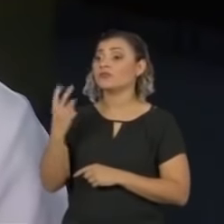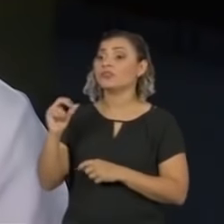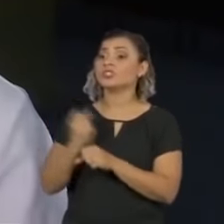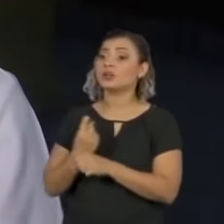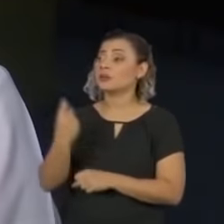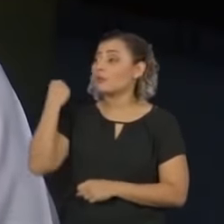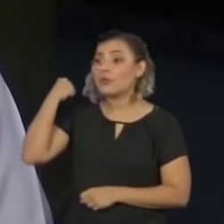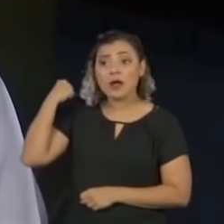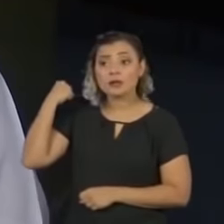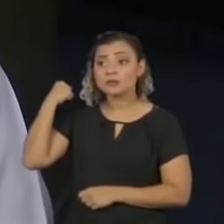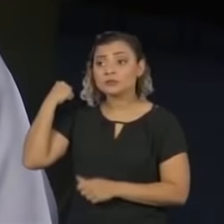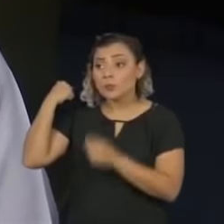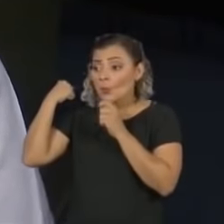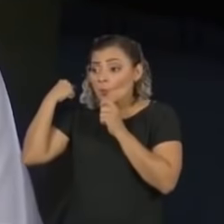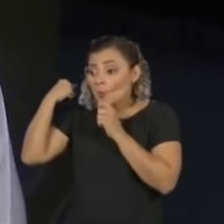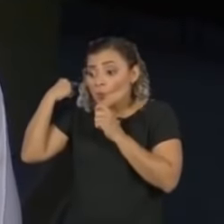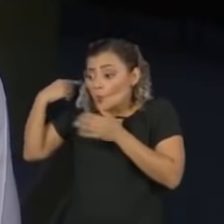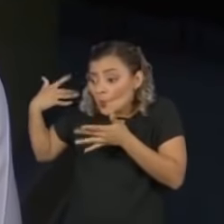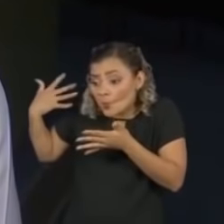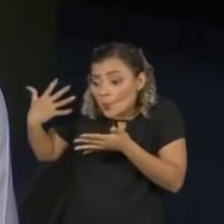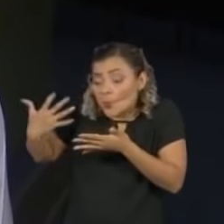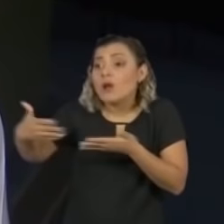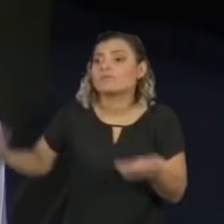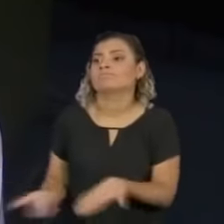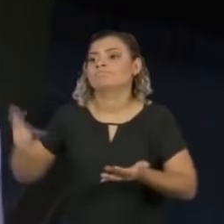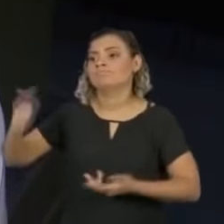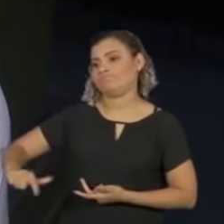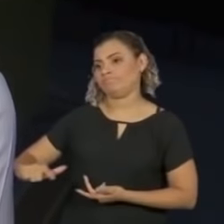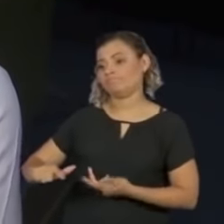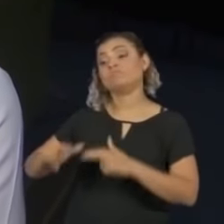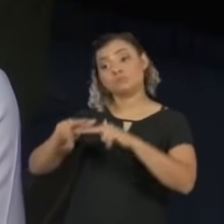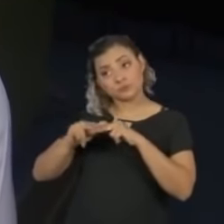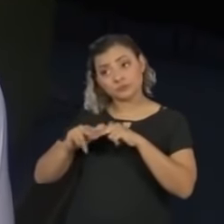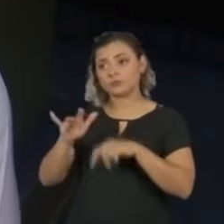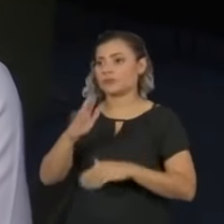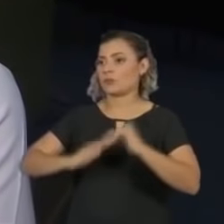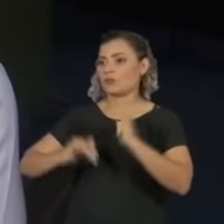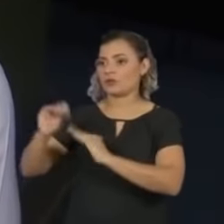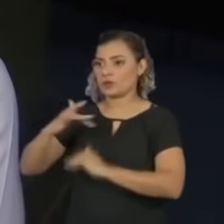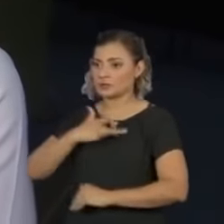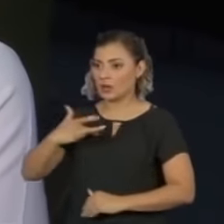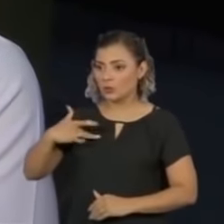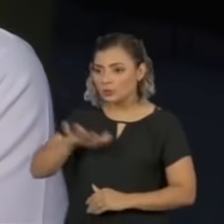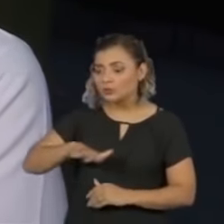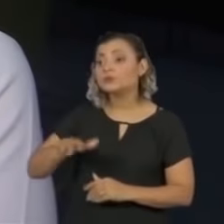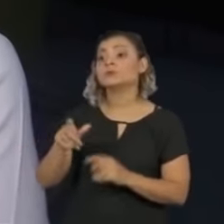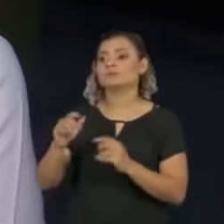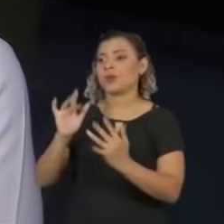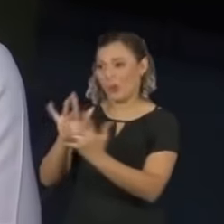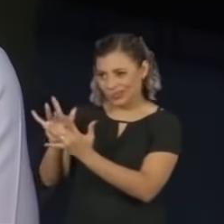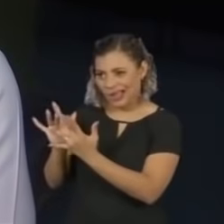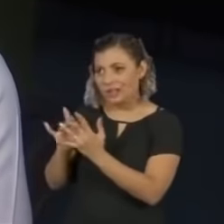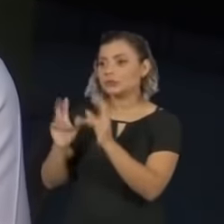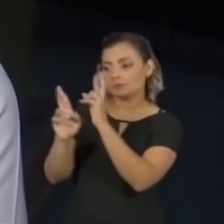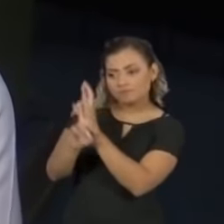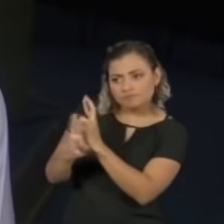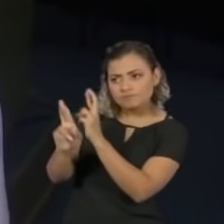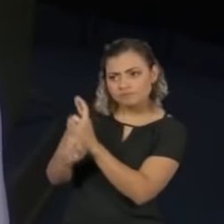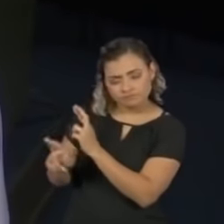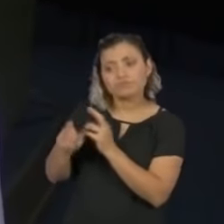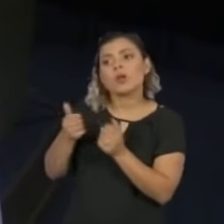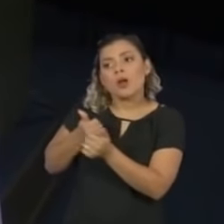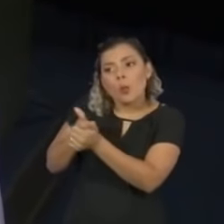anos atrás. Então, os hospitais e os profissionais de saúde estão sendo acompanhados, os que tiveram contato